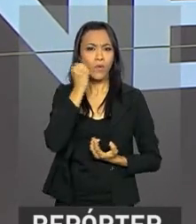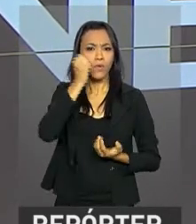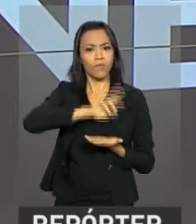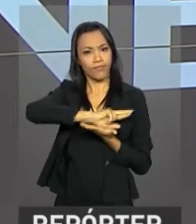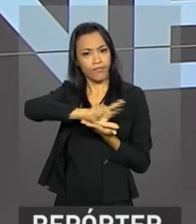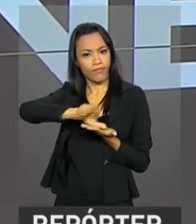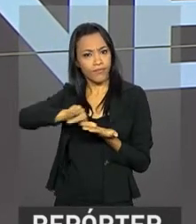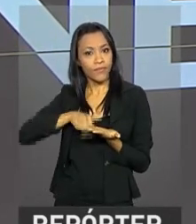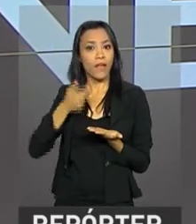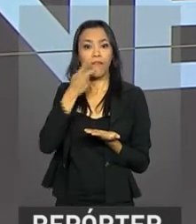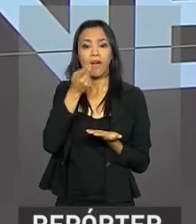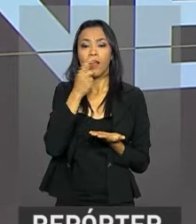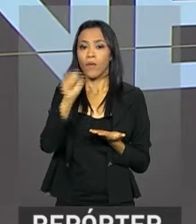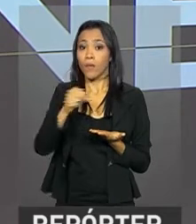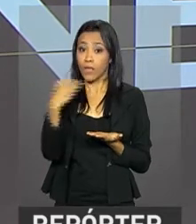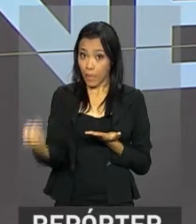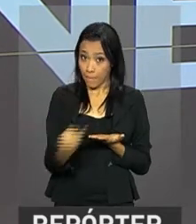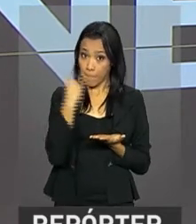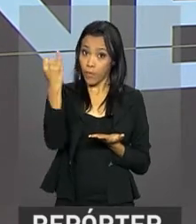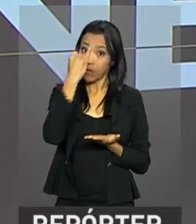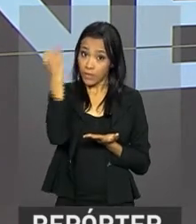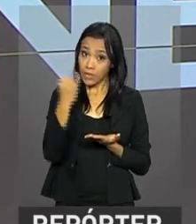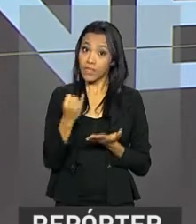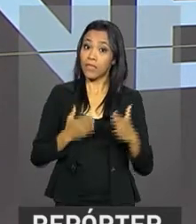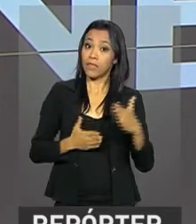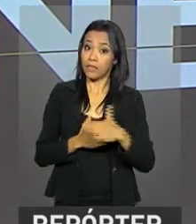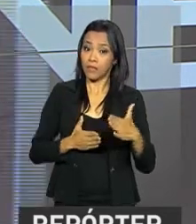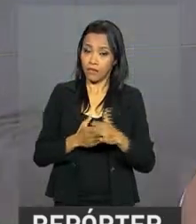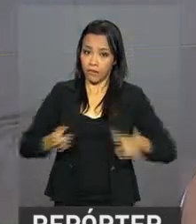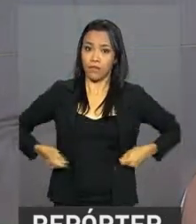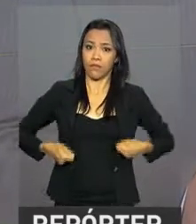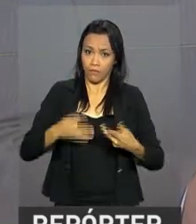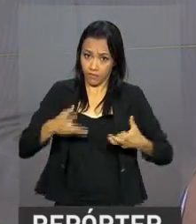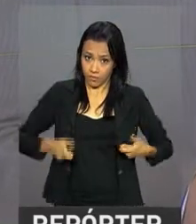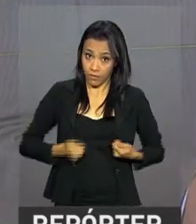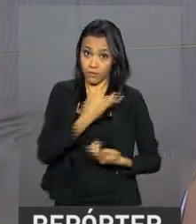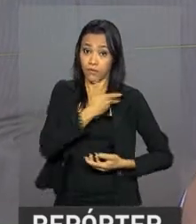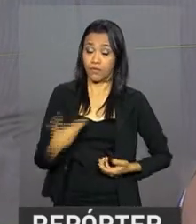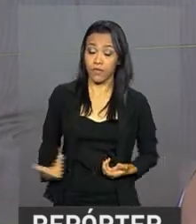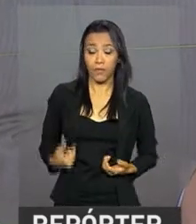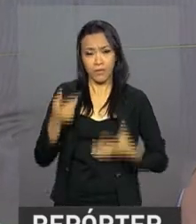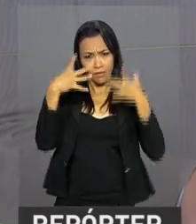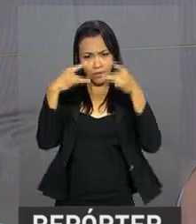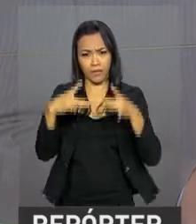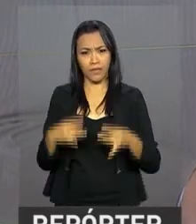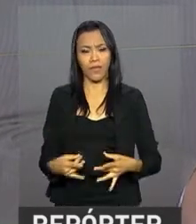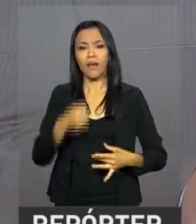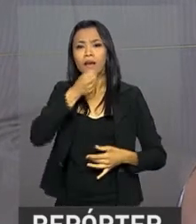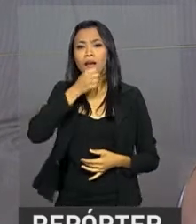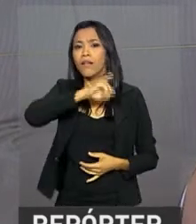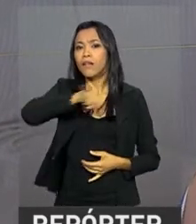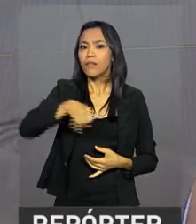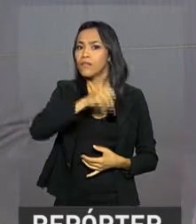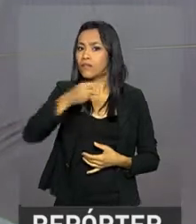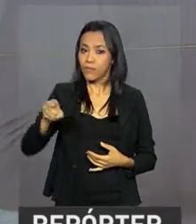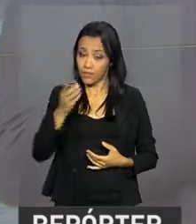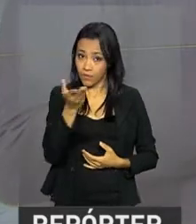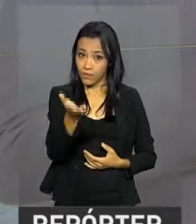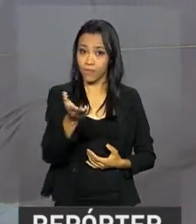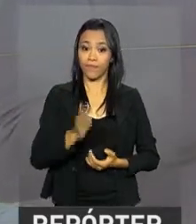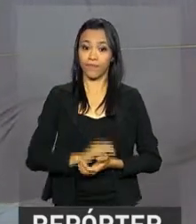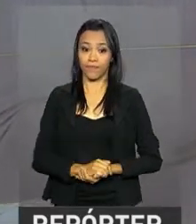a importância da aprovação da medida que limita os gastos públicos joão pedro neto traz detalhes ao vivo pra gente é joão pedro